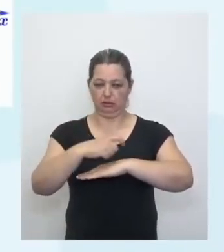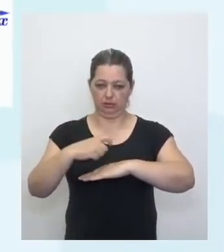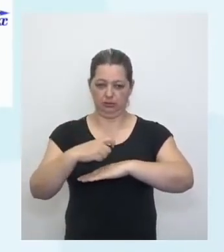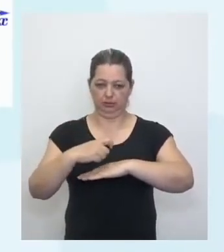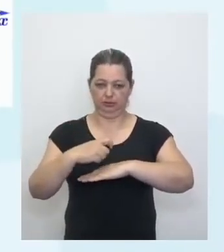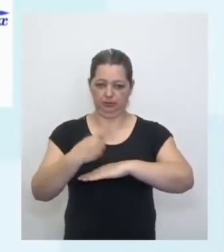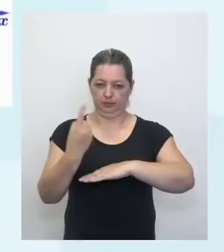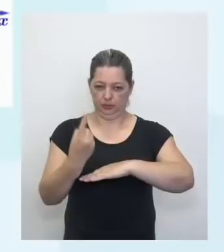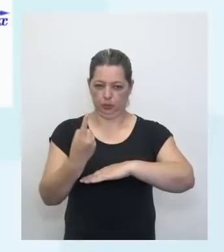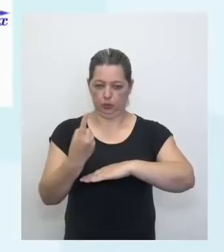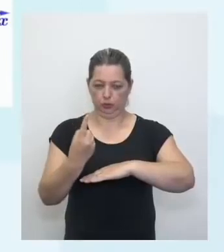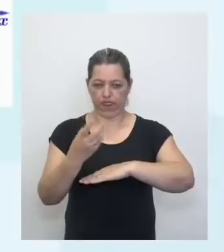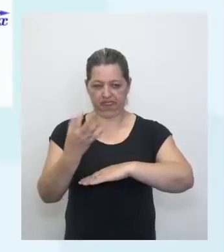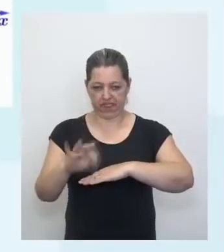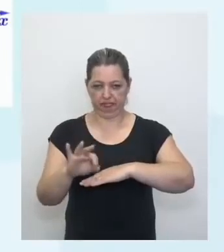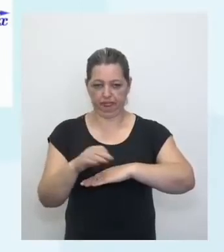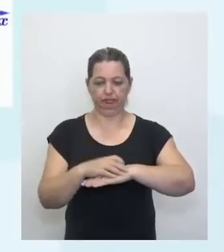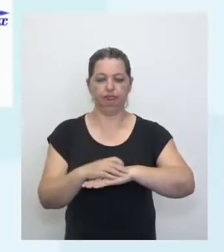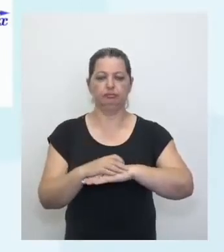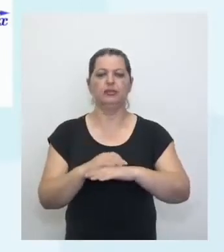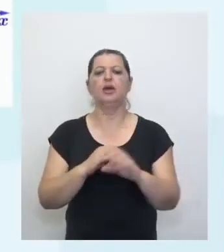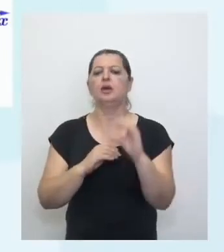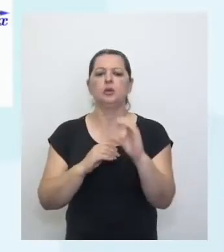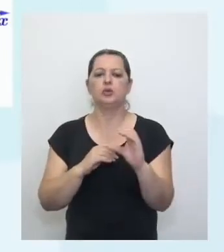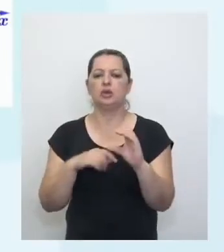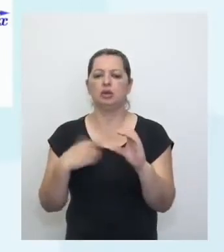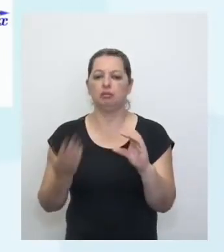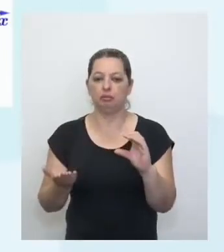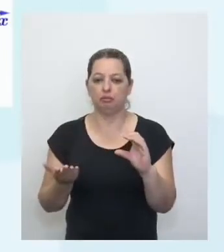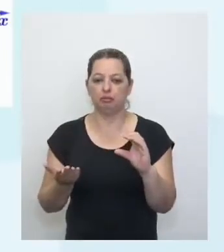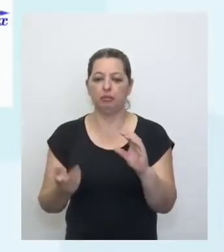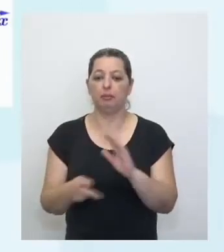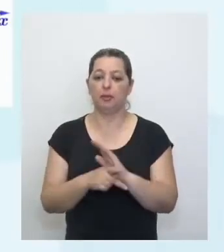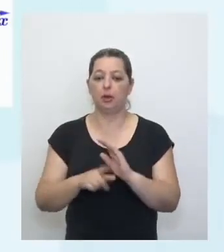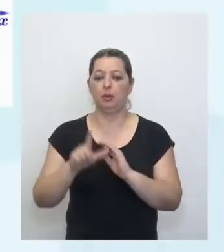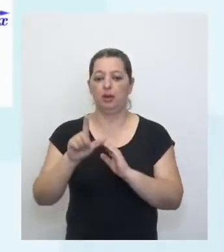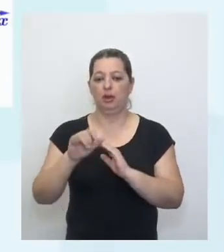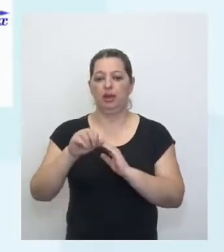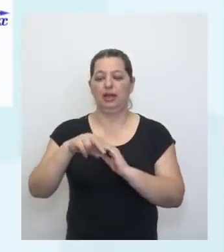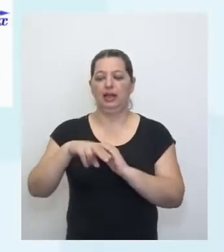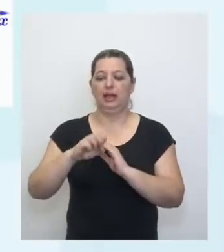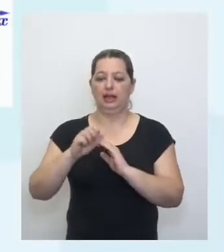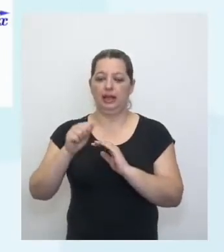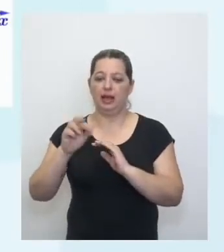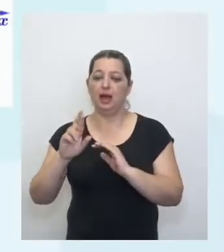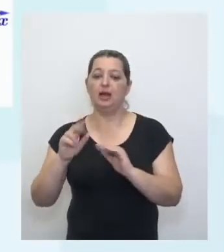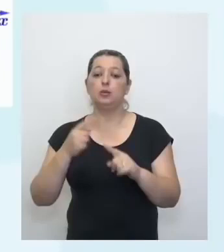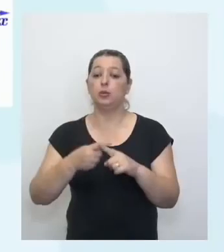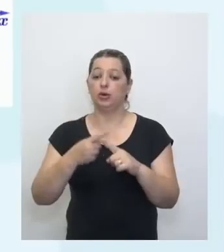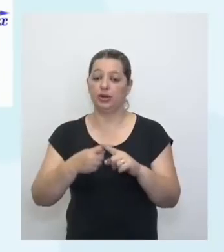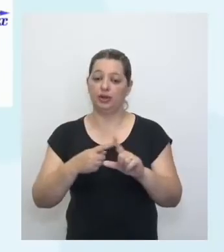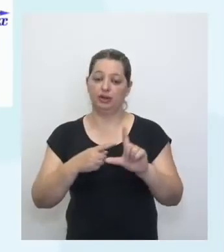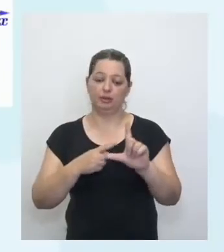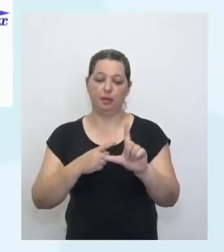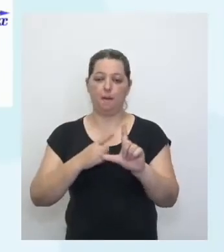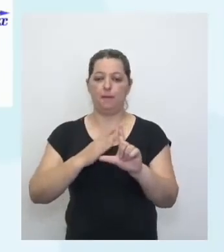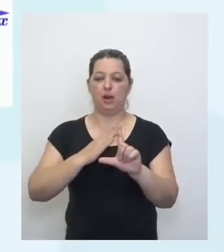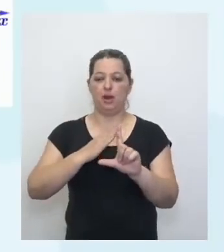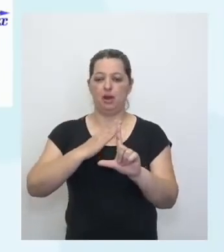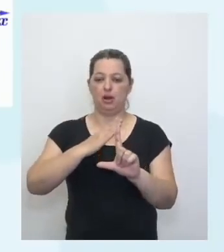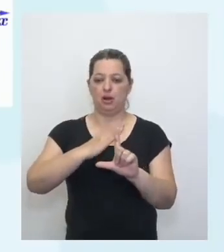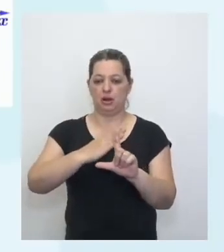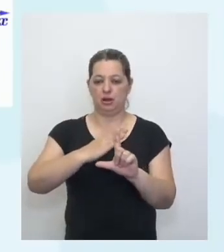aqui, ó, tá fixo no 1. Tá, e o item C? O item C é uma linear, porque ela é uma reta inclinada, passando